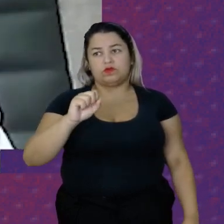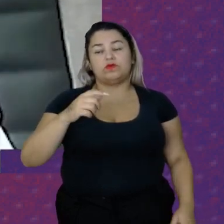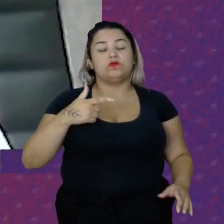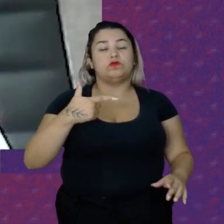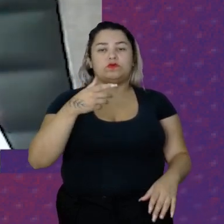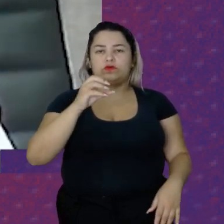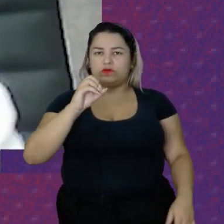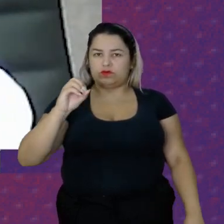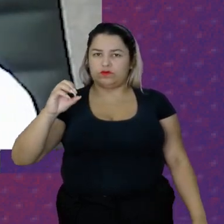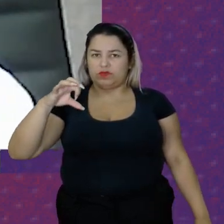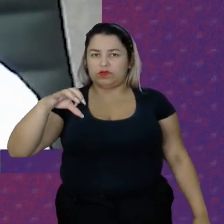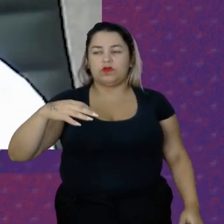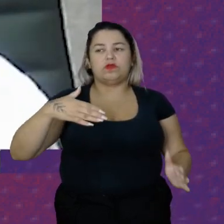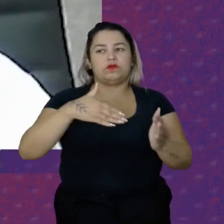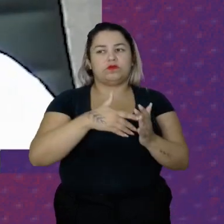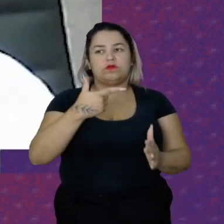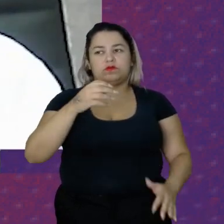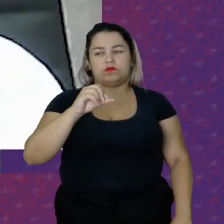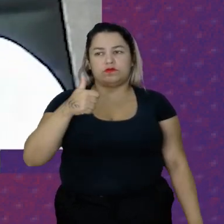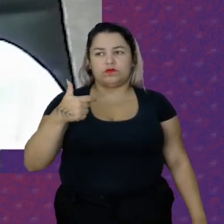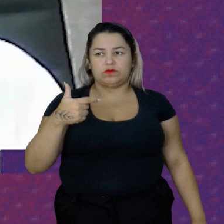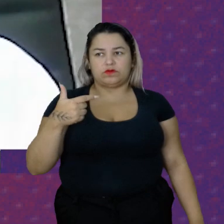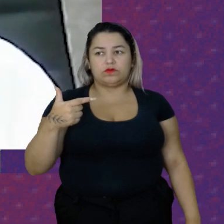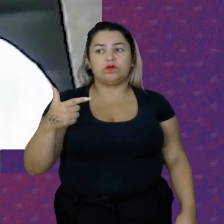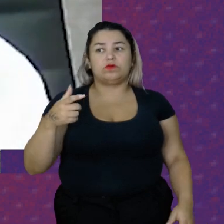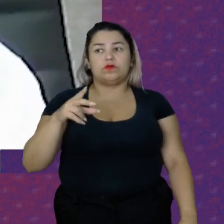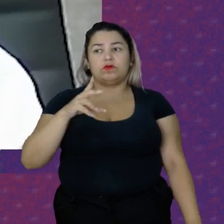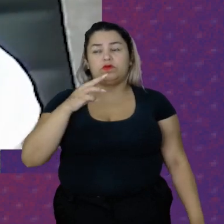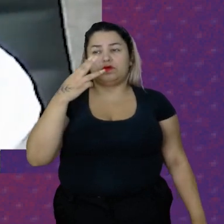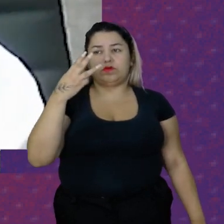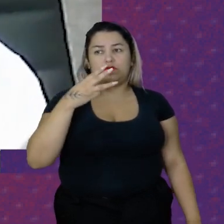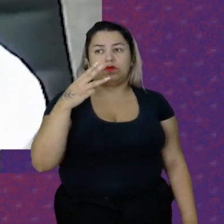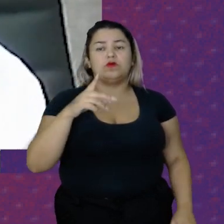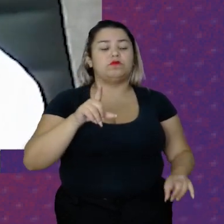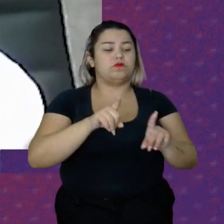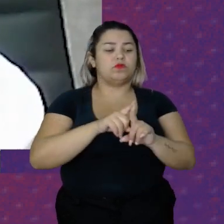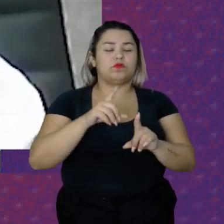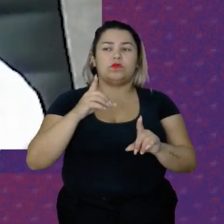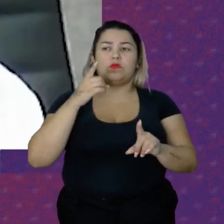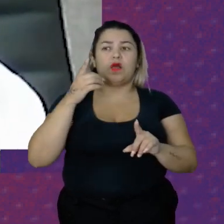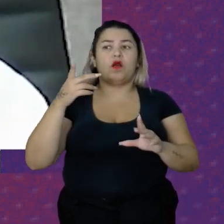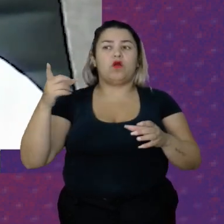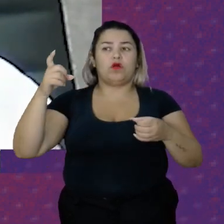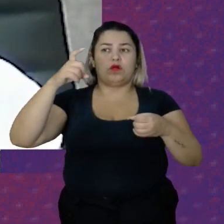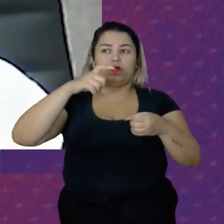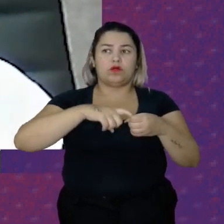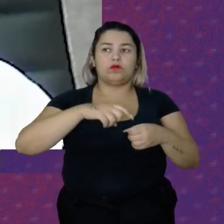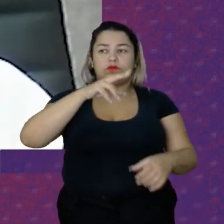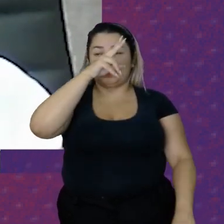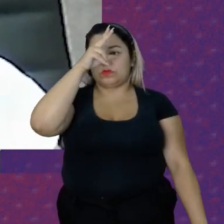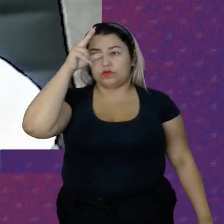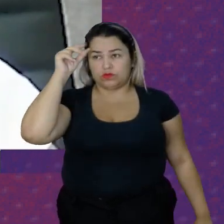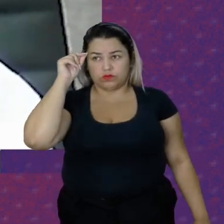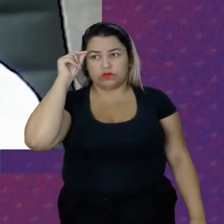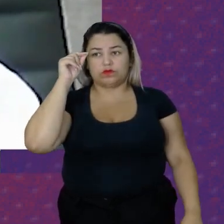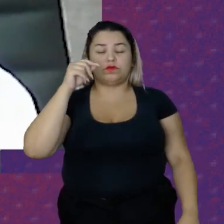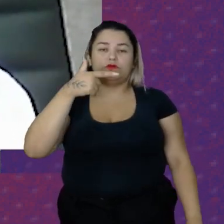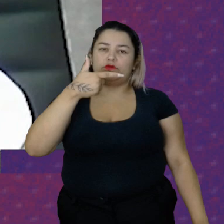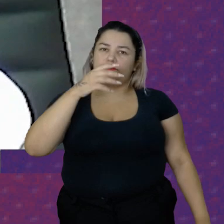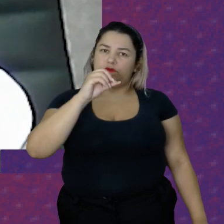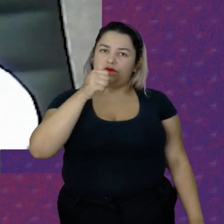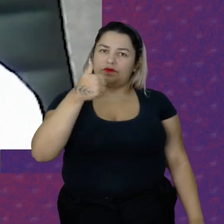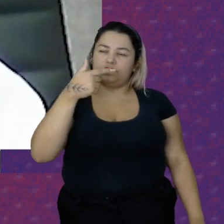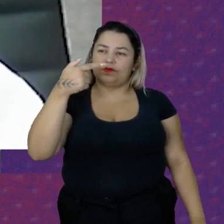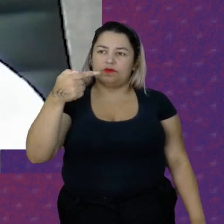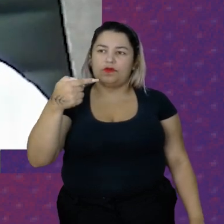a 2012, e o terceiro eu voltei, deixei de ser deputada federal para voltar a ser prefeita de Lauro de Freitas em